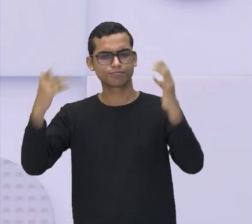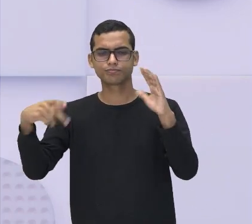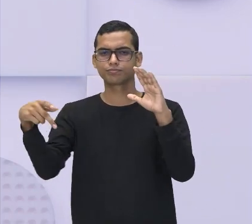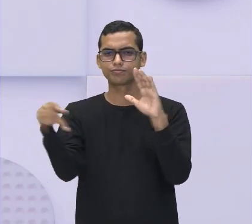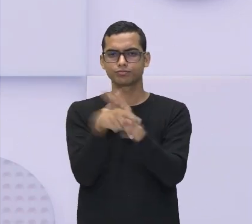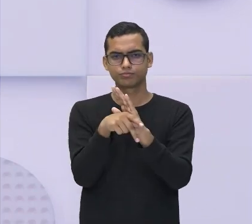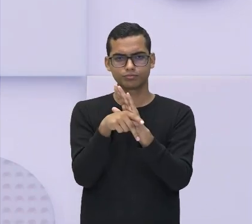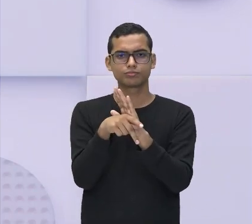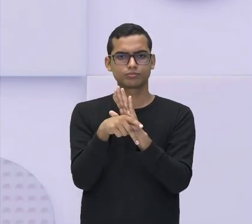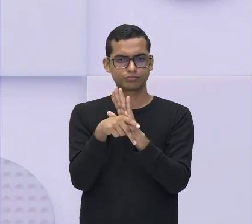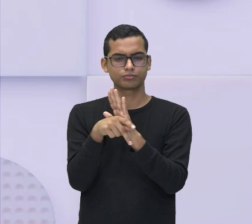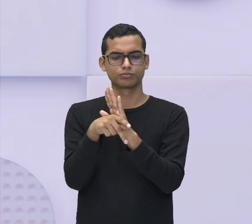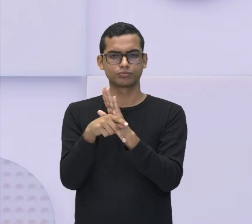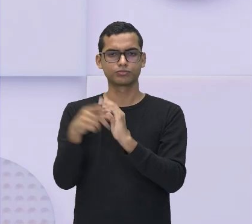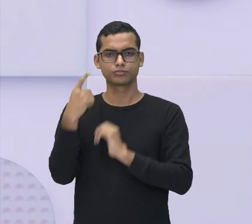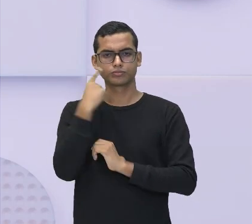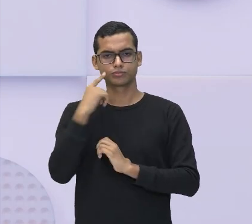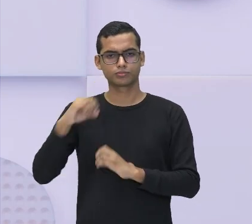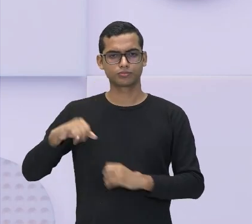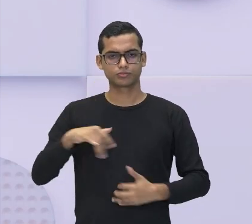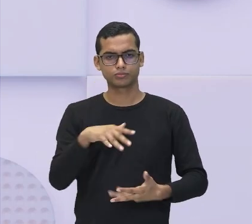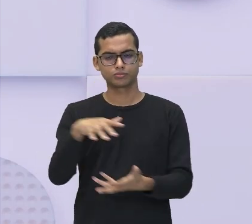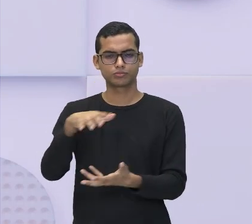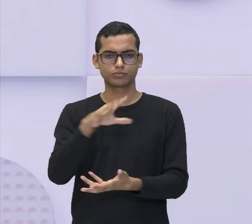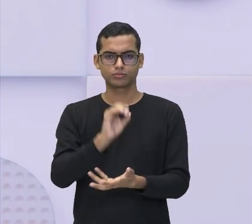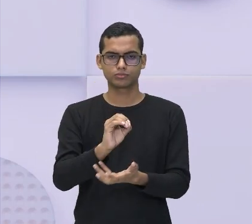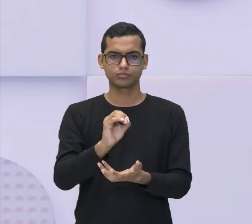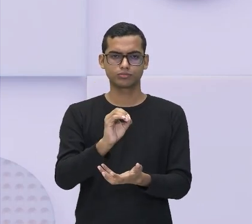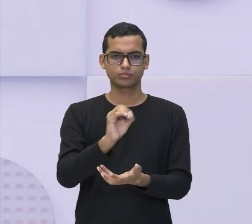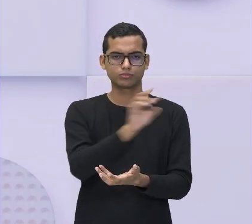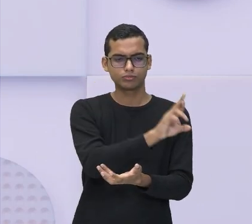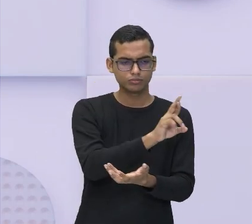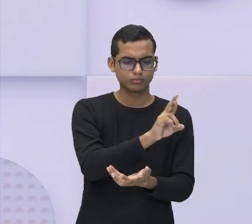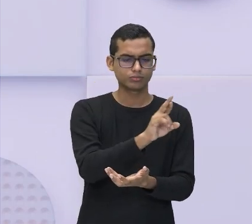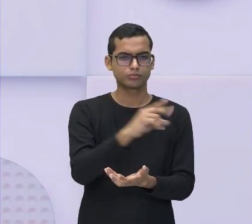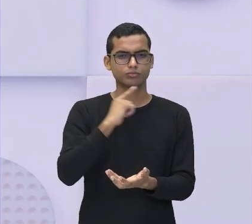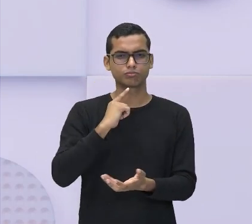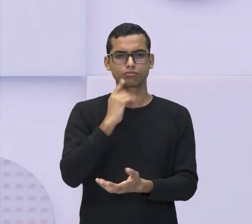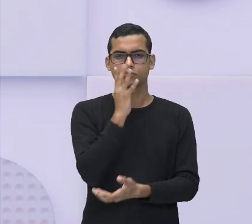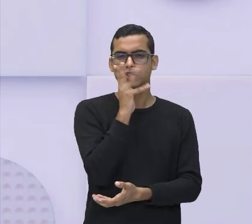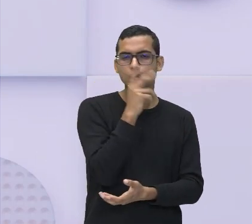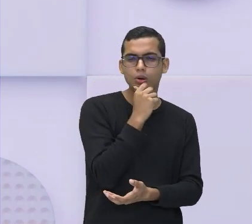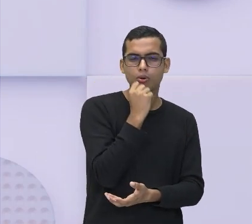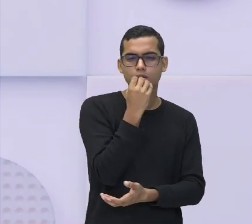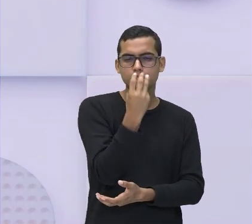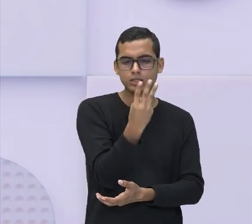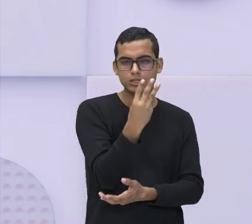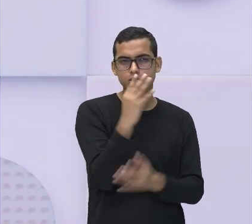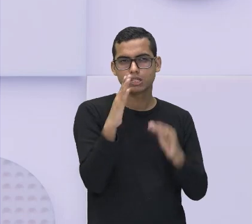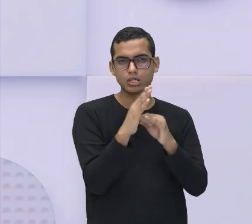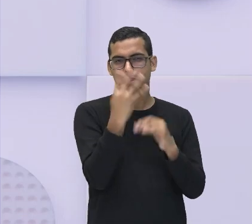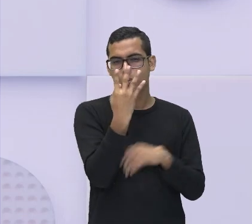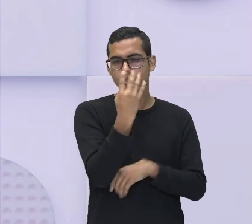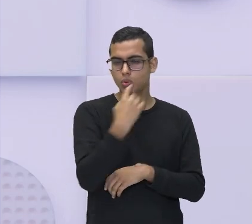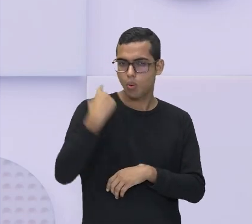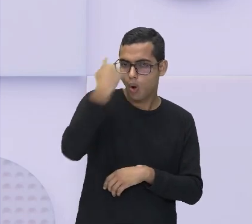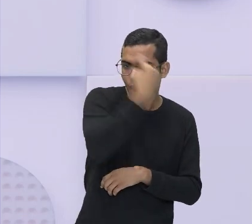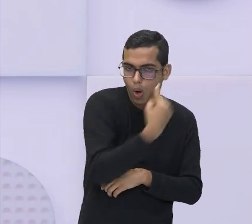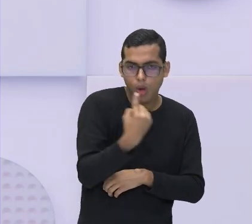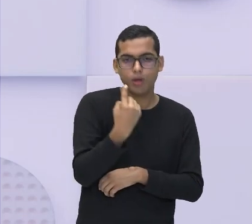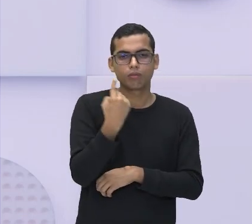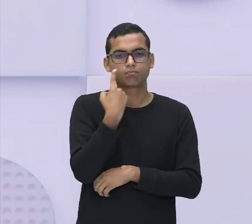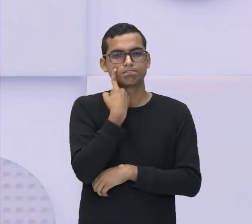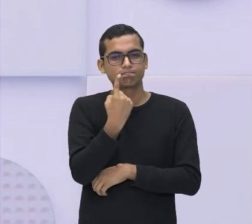3 a 4 horas. E você tem muito essa dimensão da beleza, dos sentidos, da liturgia,